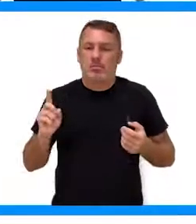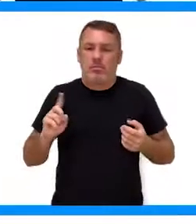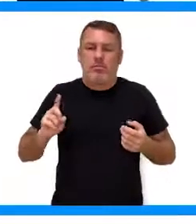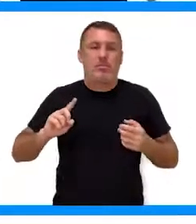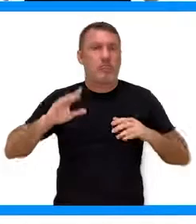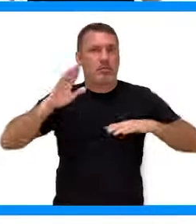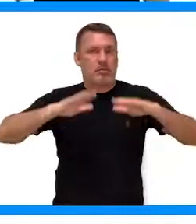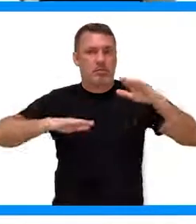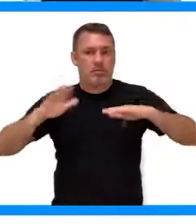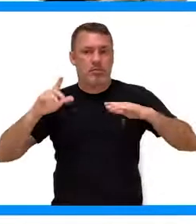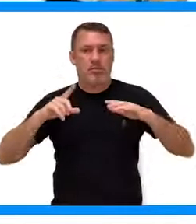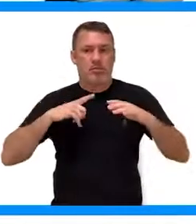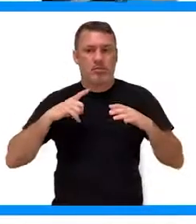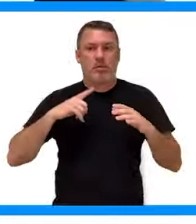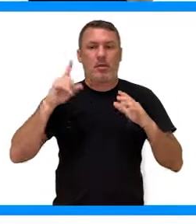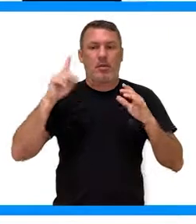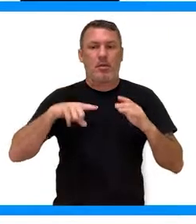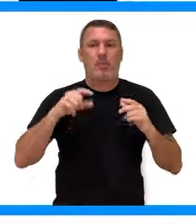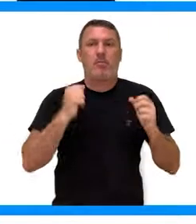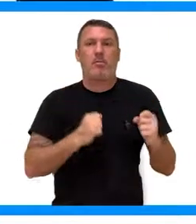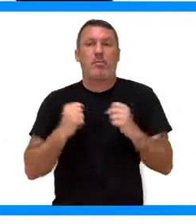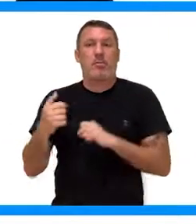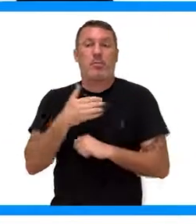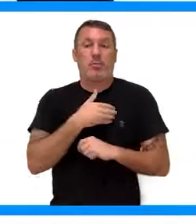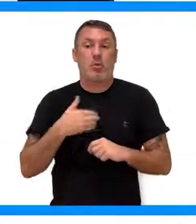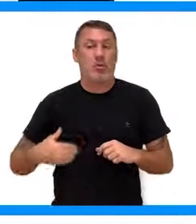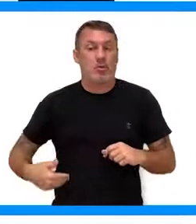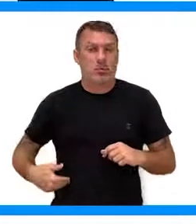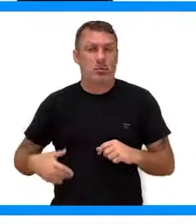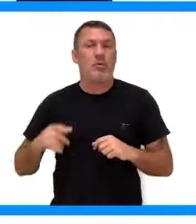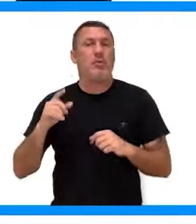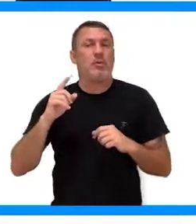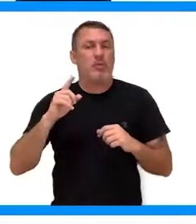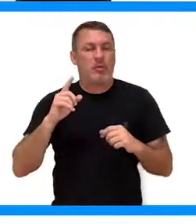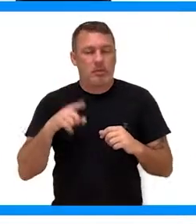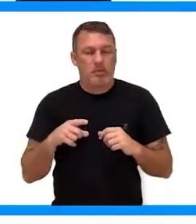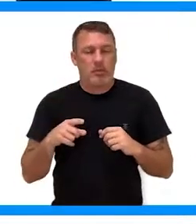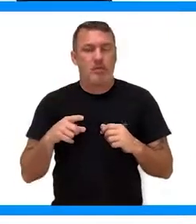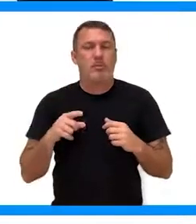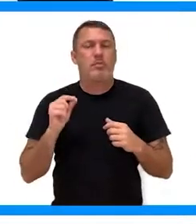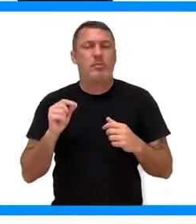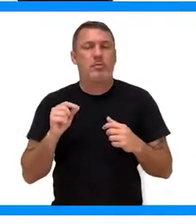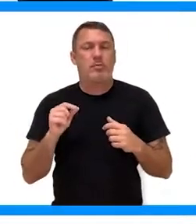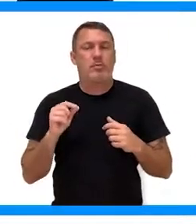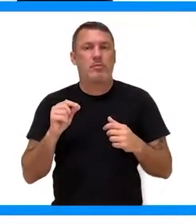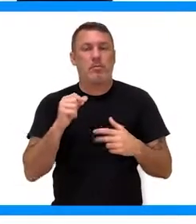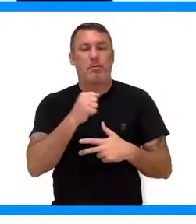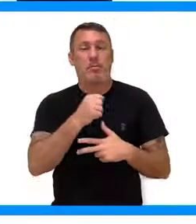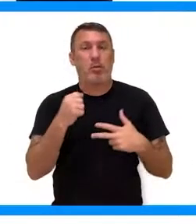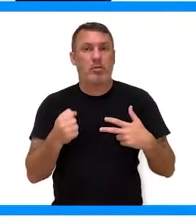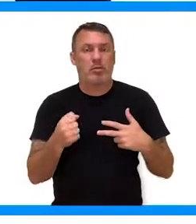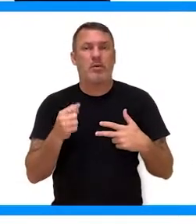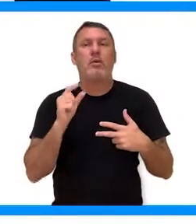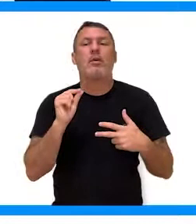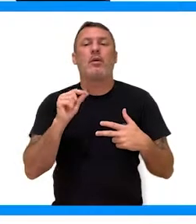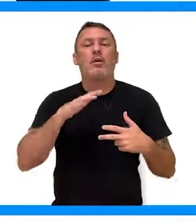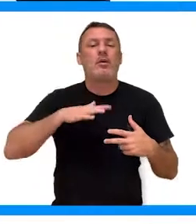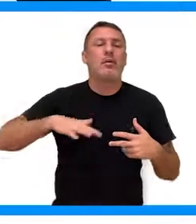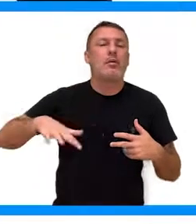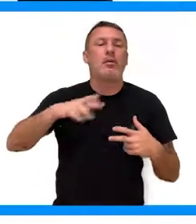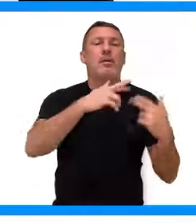Não. Isso é definido justamente, pelo poder público, pelo agente